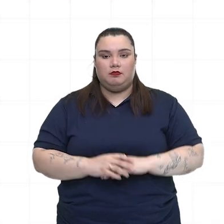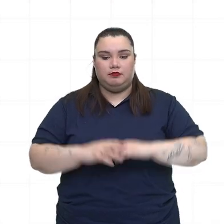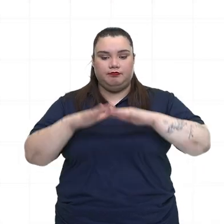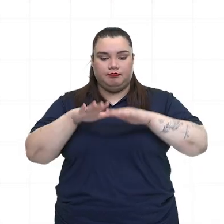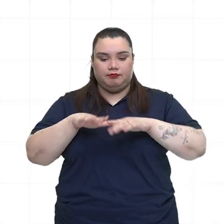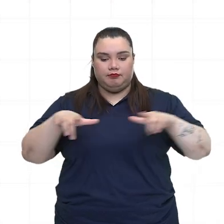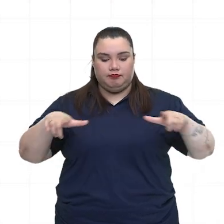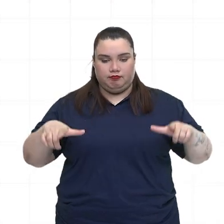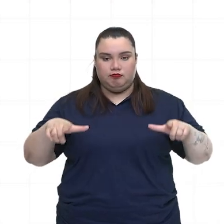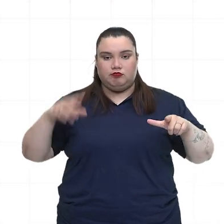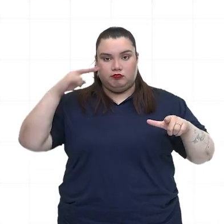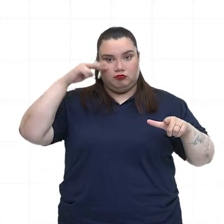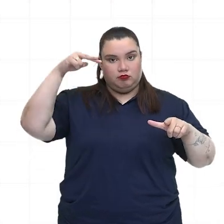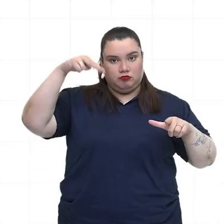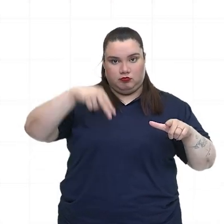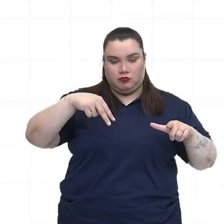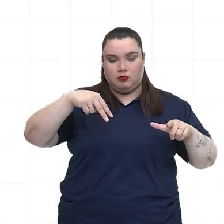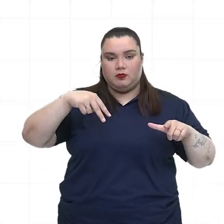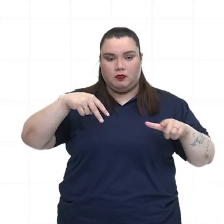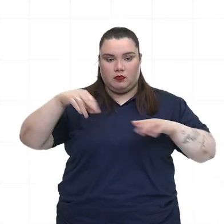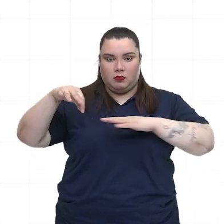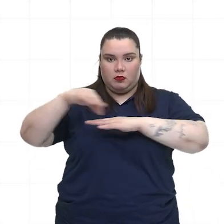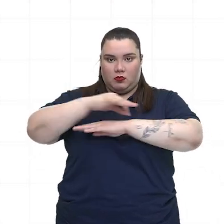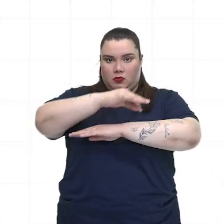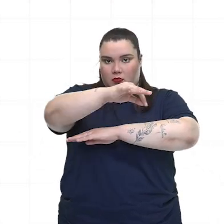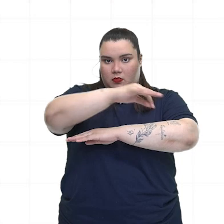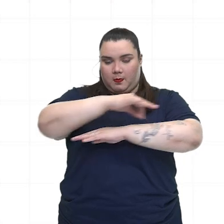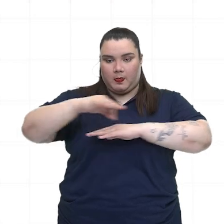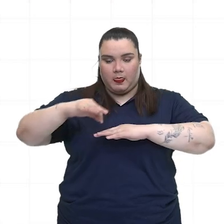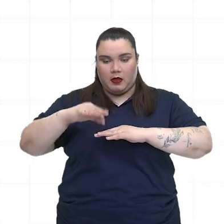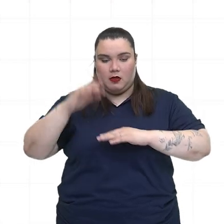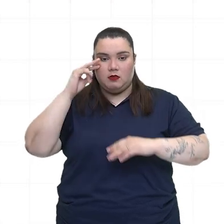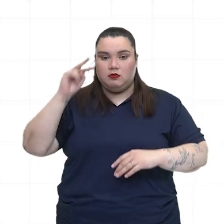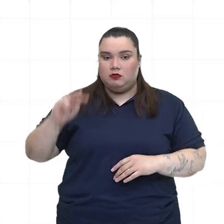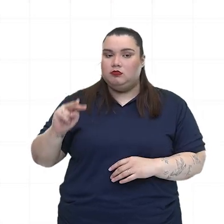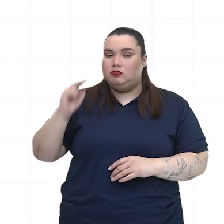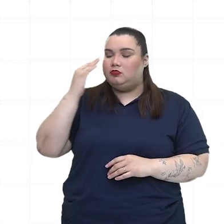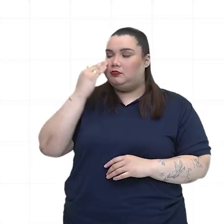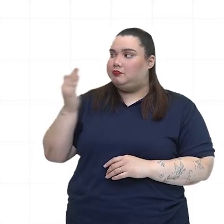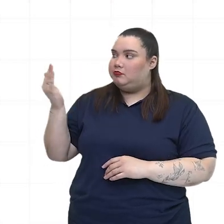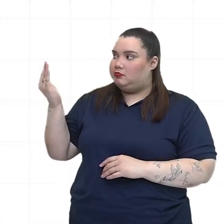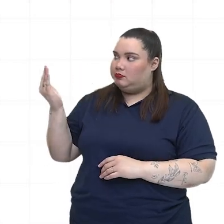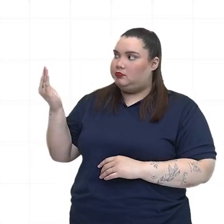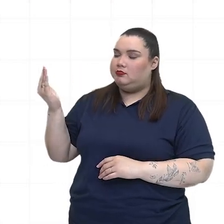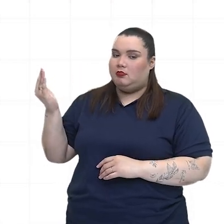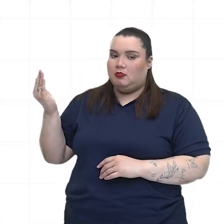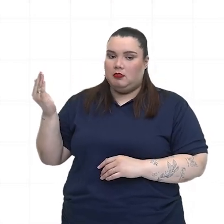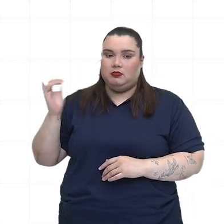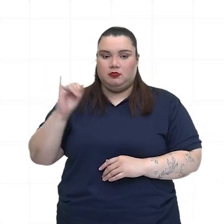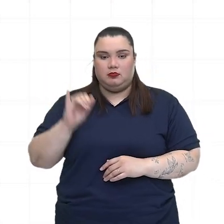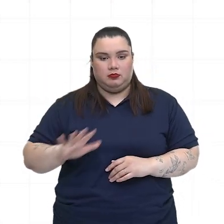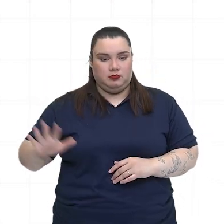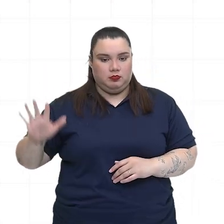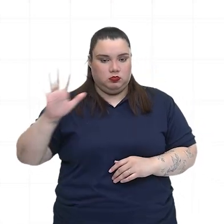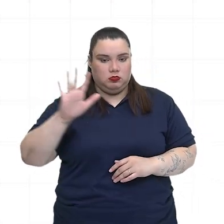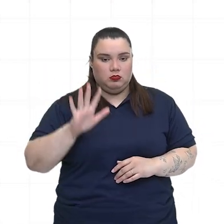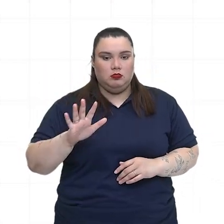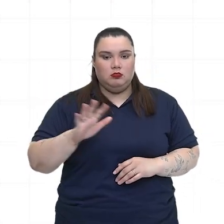Observando aqui, nós temos uma planta baixa, tá? Observando a planta baixa a seguir, aí temos aqui a nossa imagem,